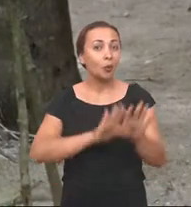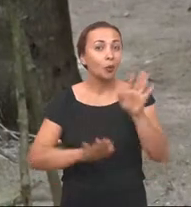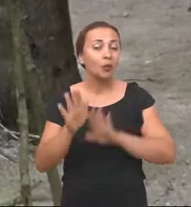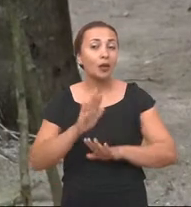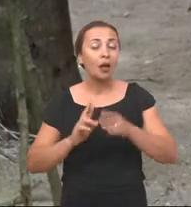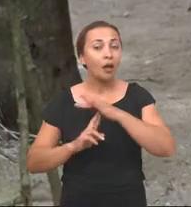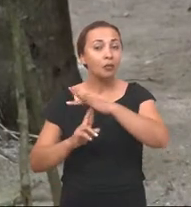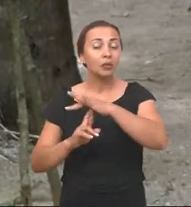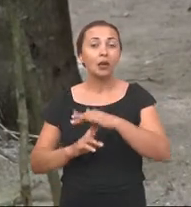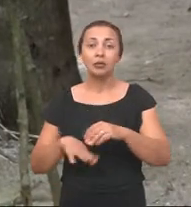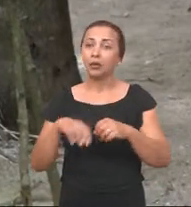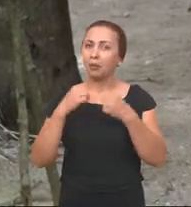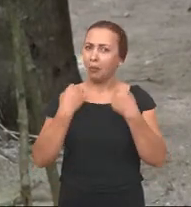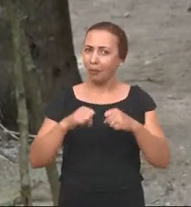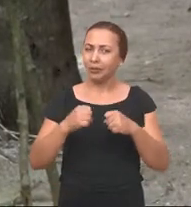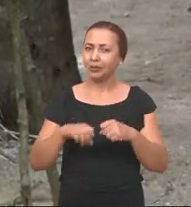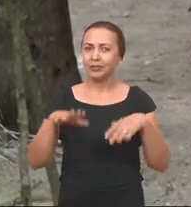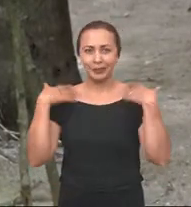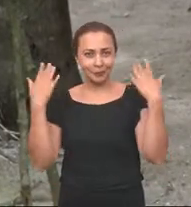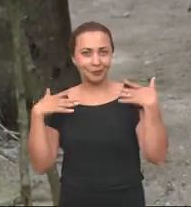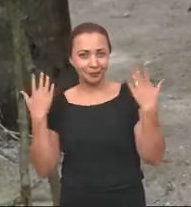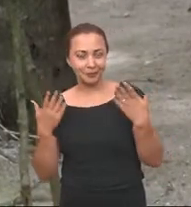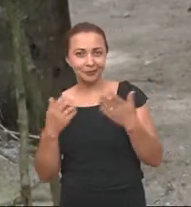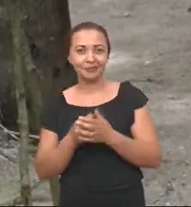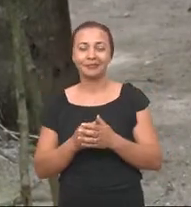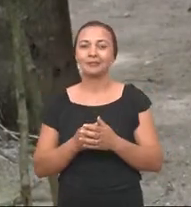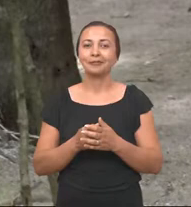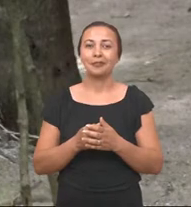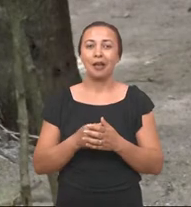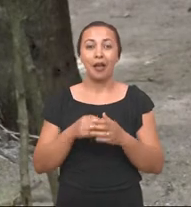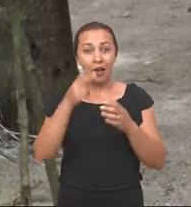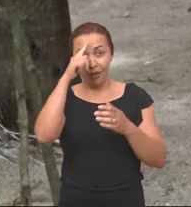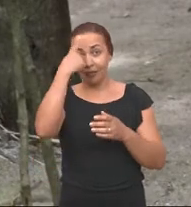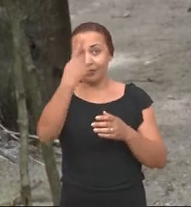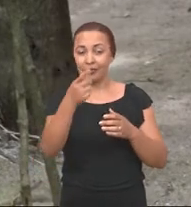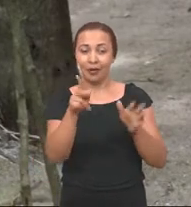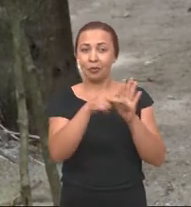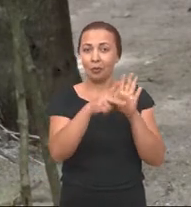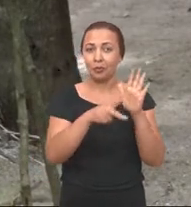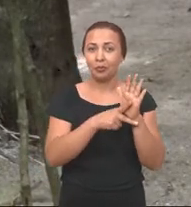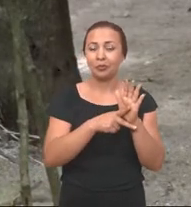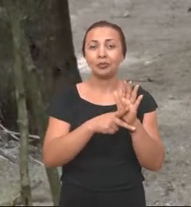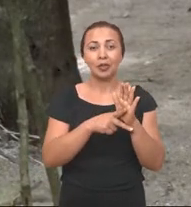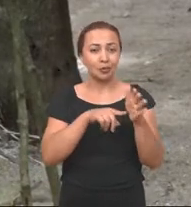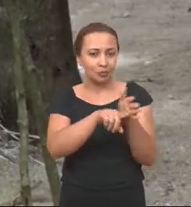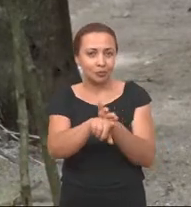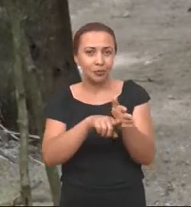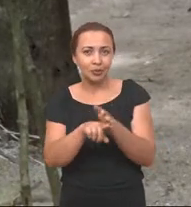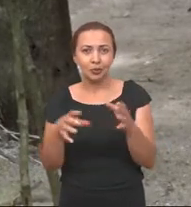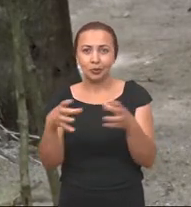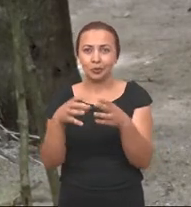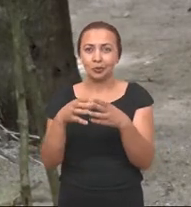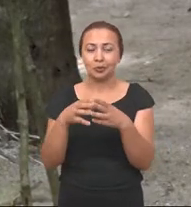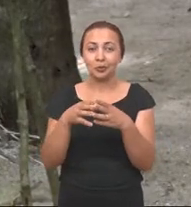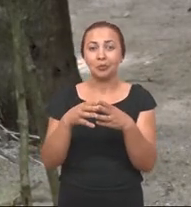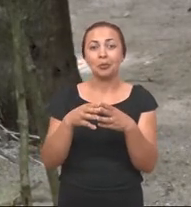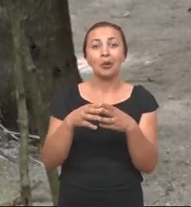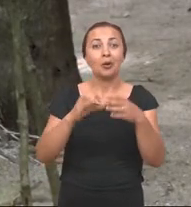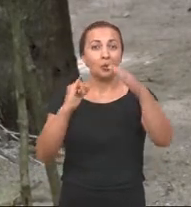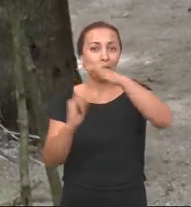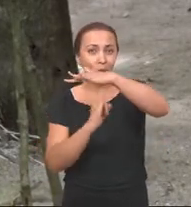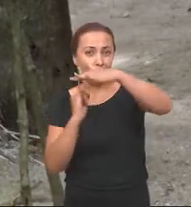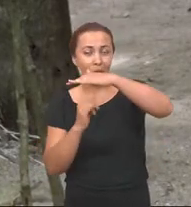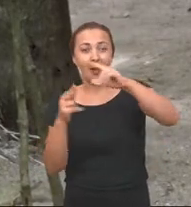Cuidar bem do meio ambiente pode ser divertido. A ideia do projeto de pesquisa de uma turma muito criativa do Instituto Federal da